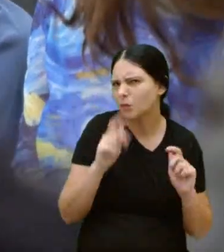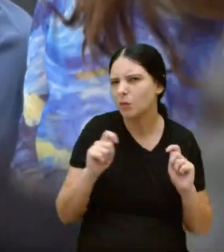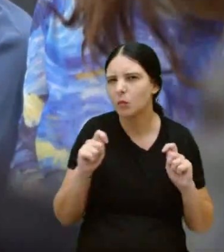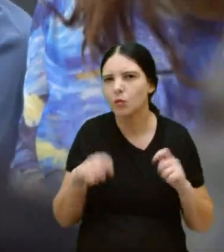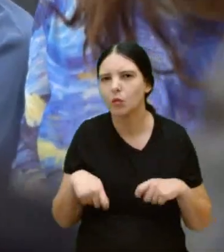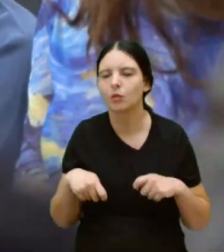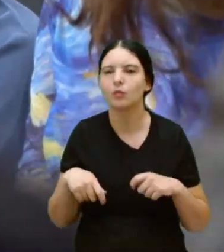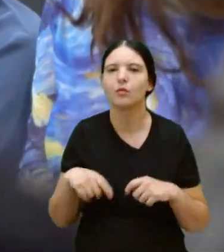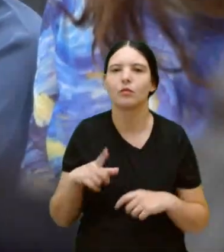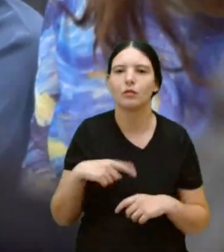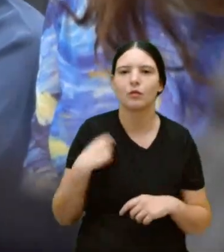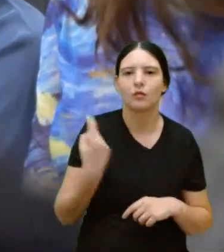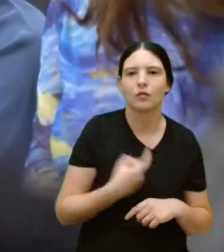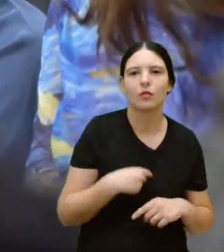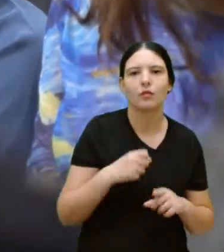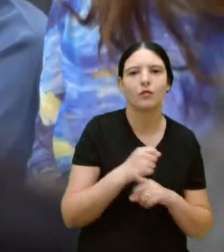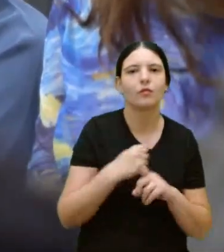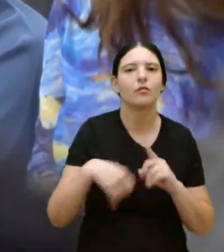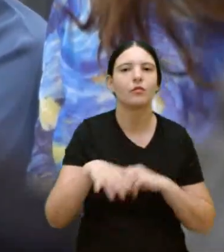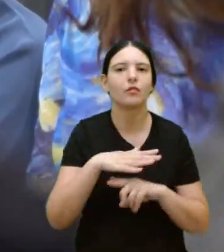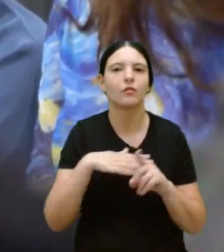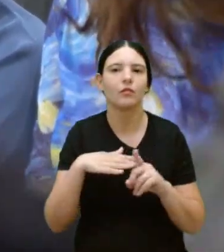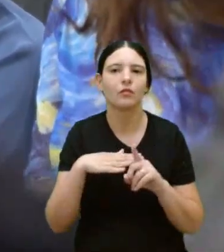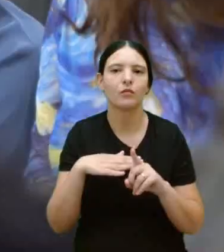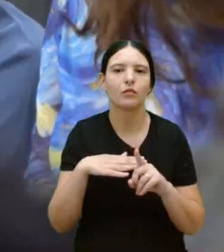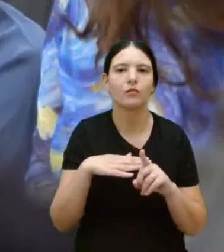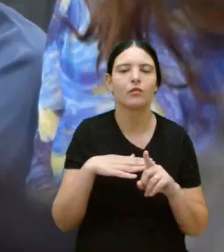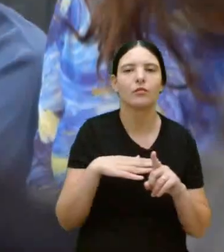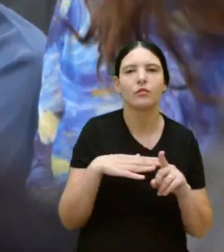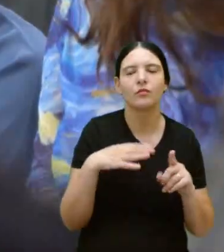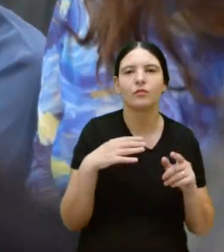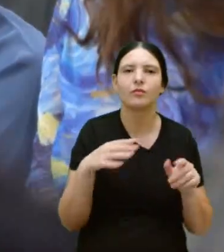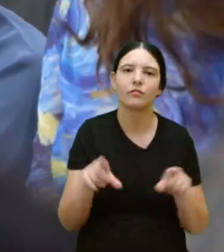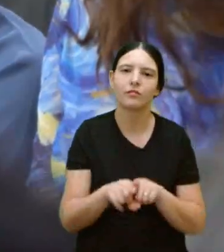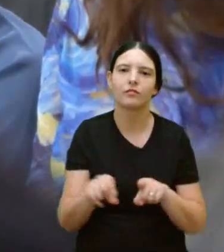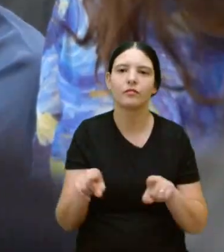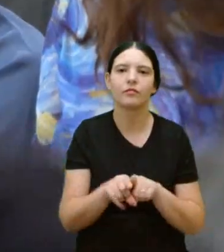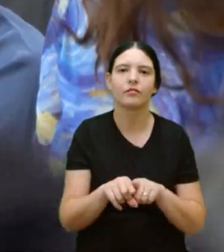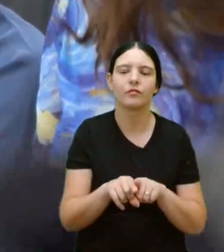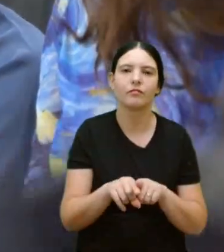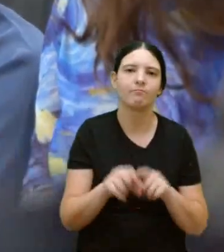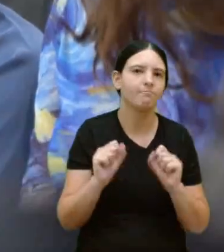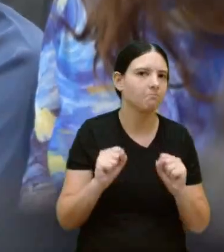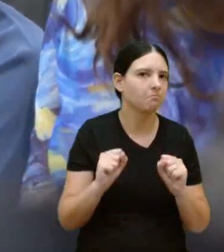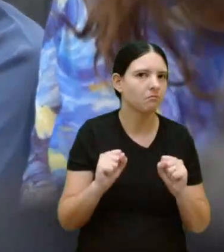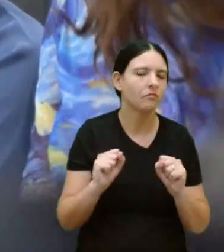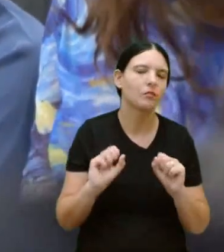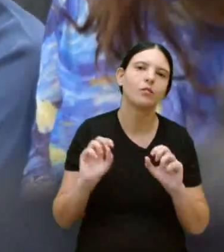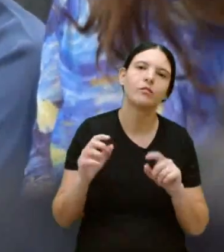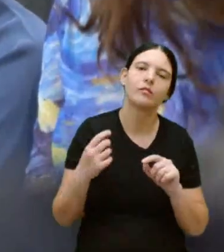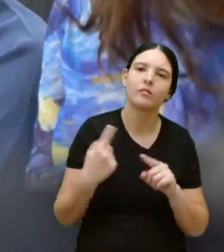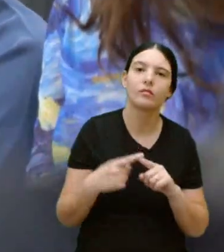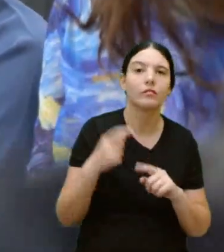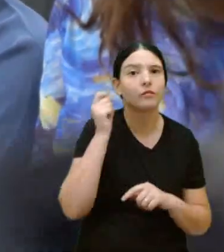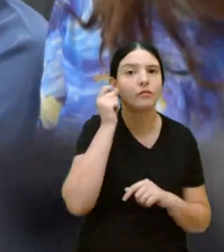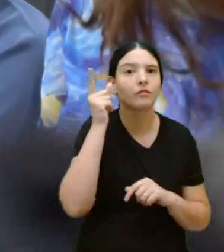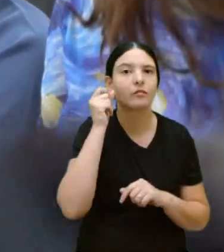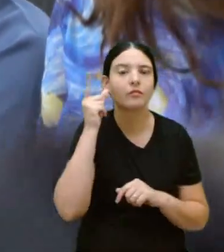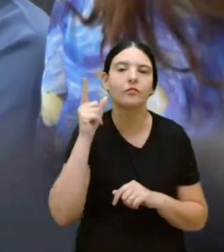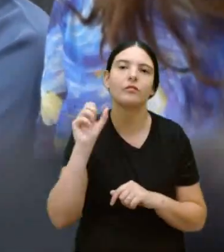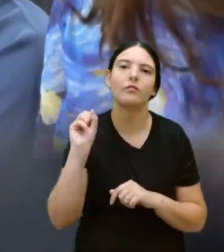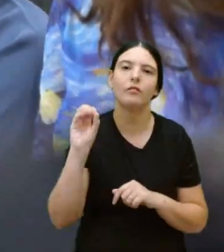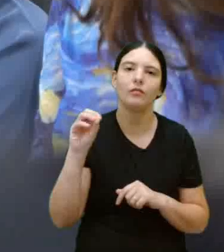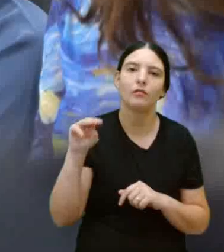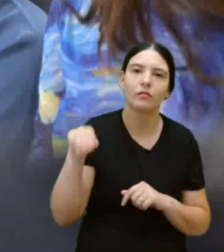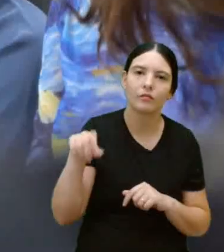adicionar em sociedade uma questão desse porte, onde a cultura Somé poderia